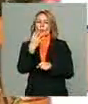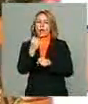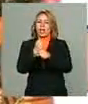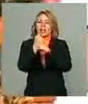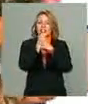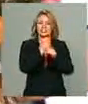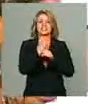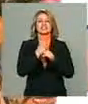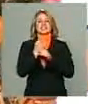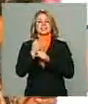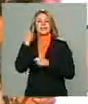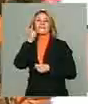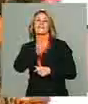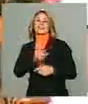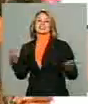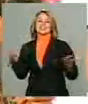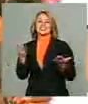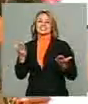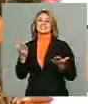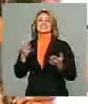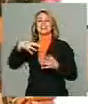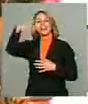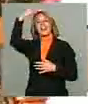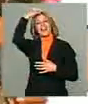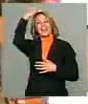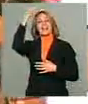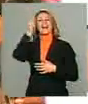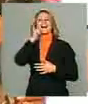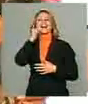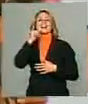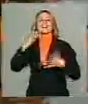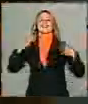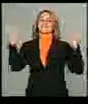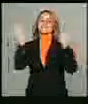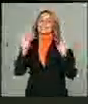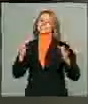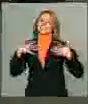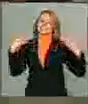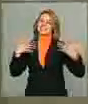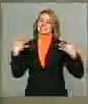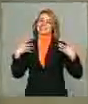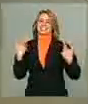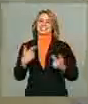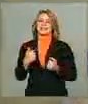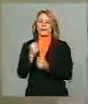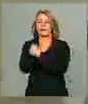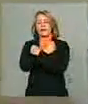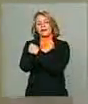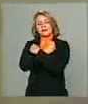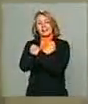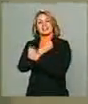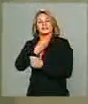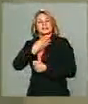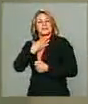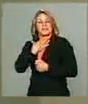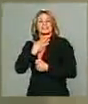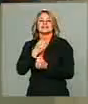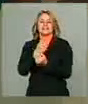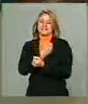anos para que eu pudesse ser hoje uma rainha feliz e alegre um abraço muito